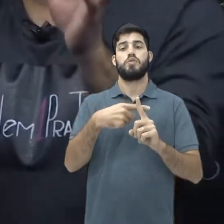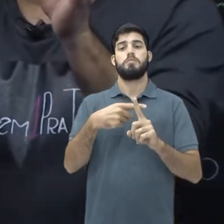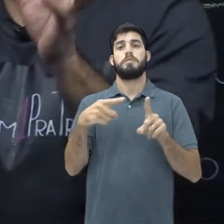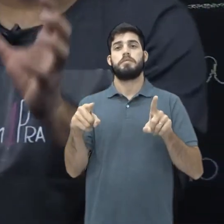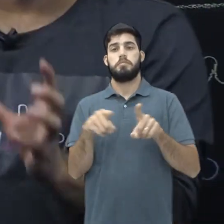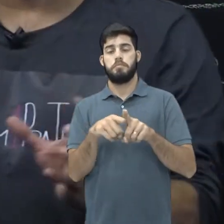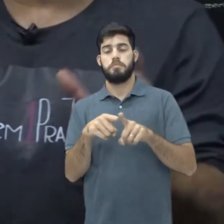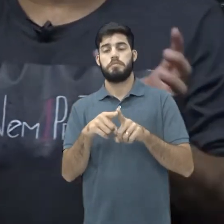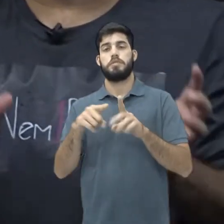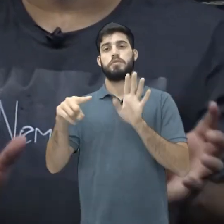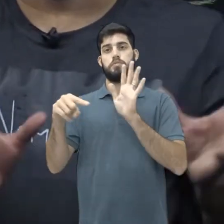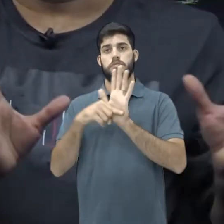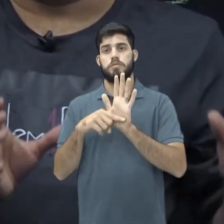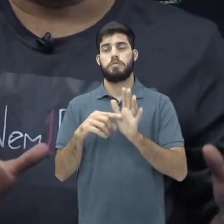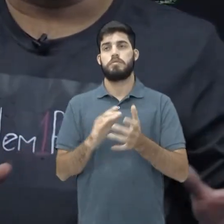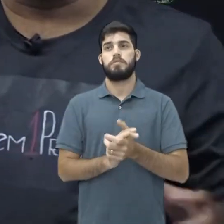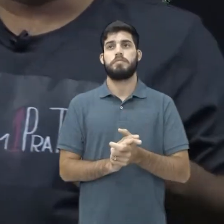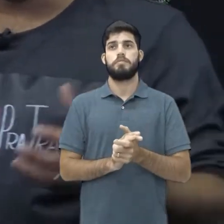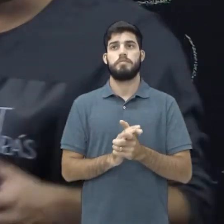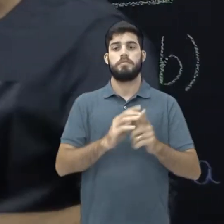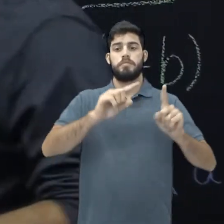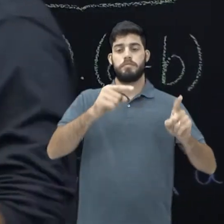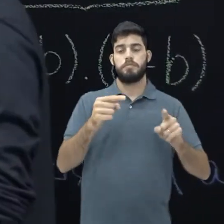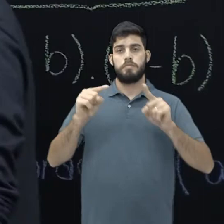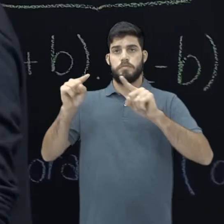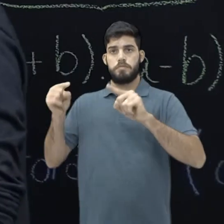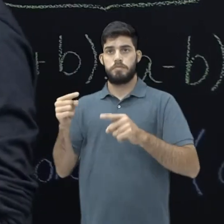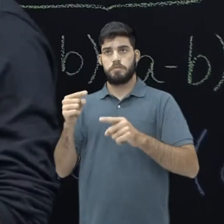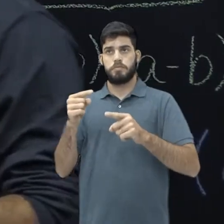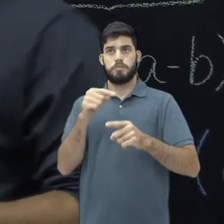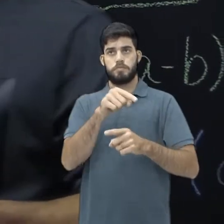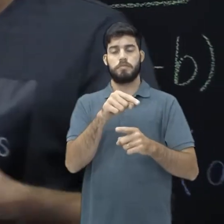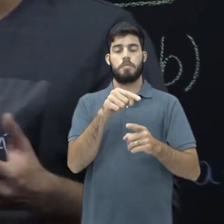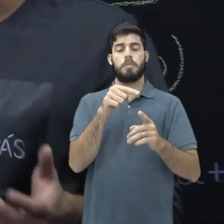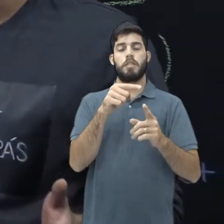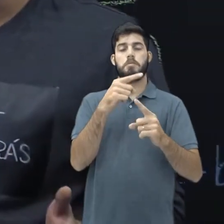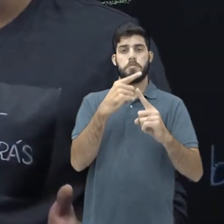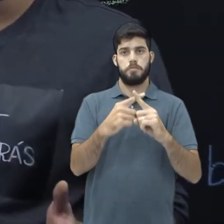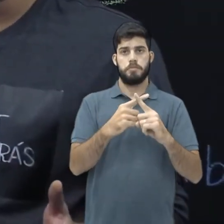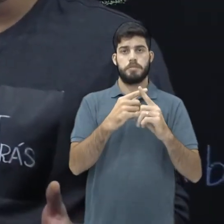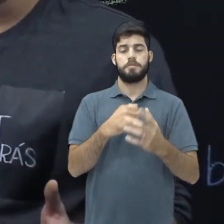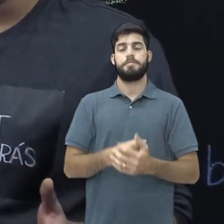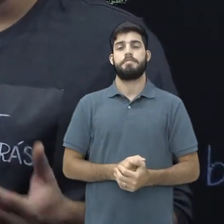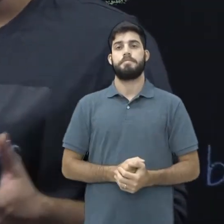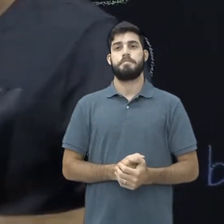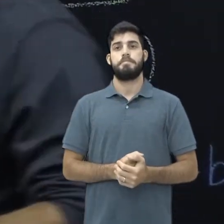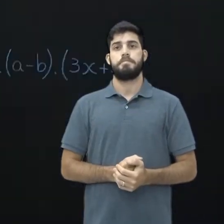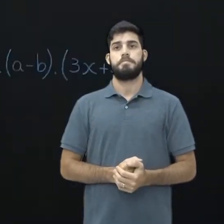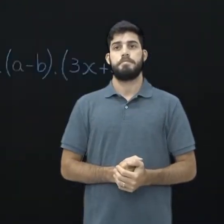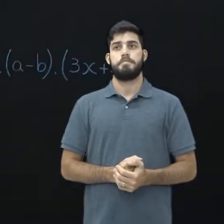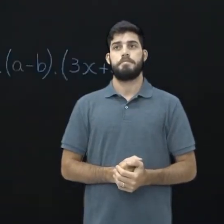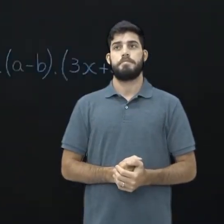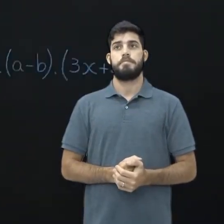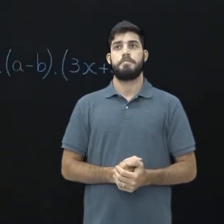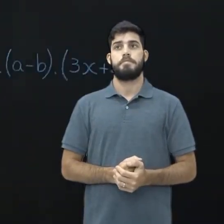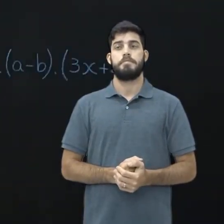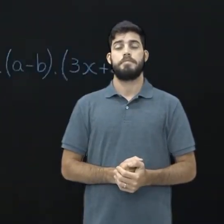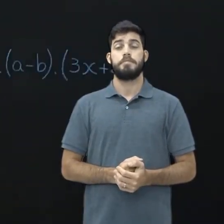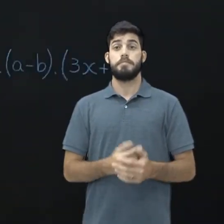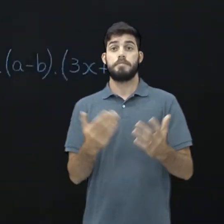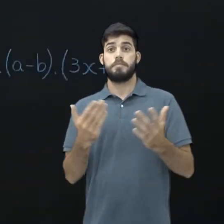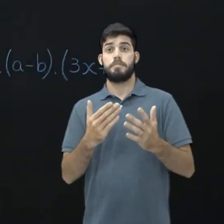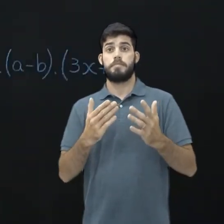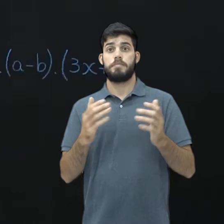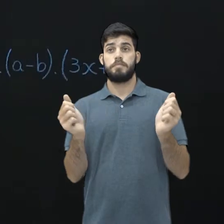subtração em cada parêntese separado e entre eles o sinal de multiplicação. Agora,